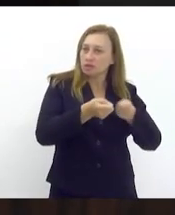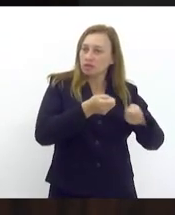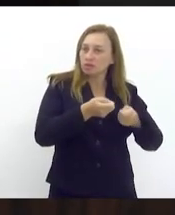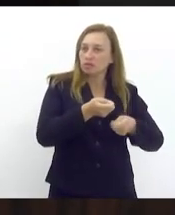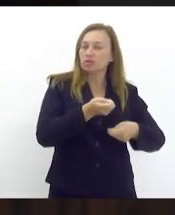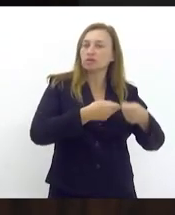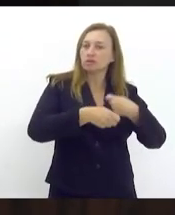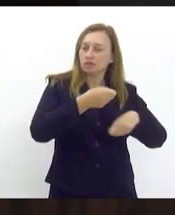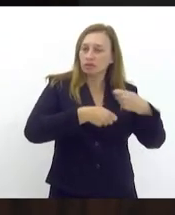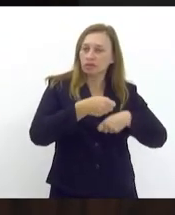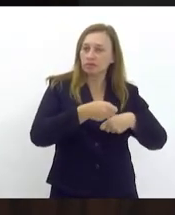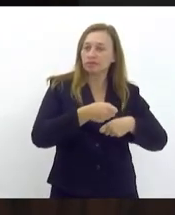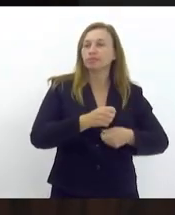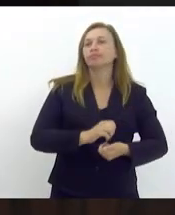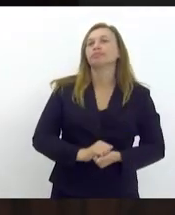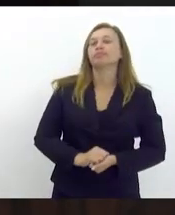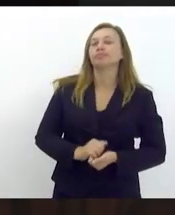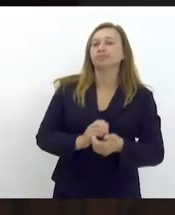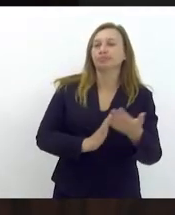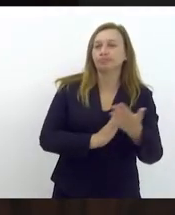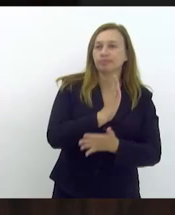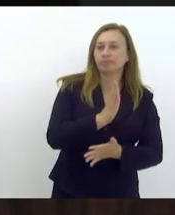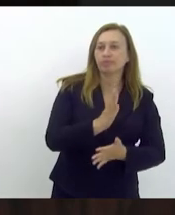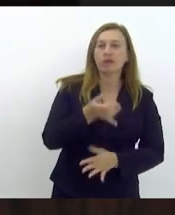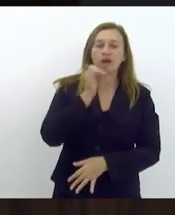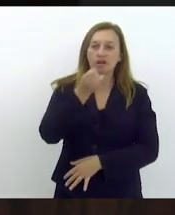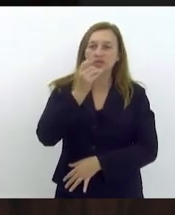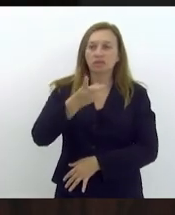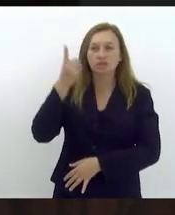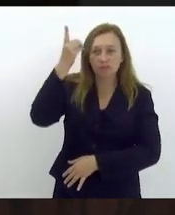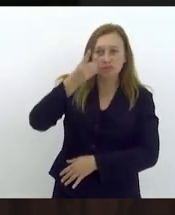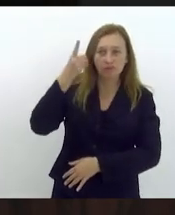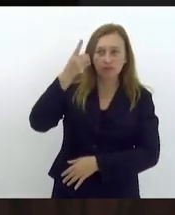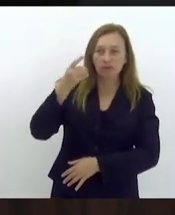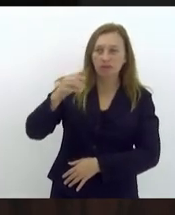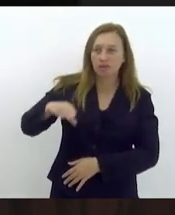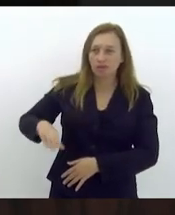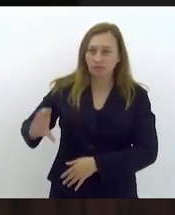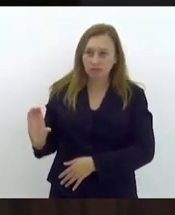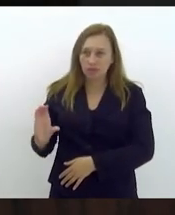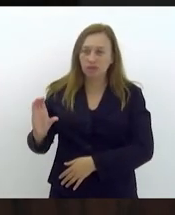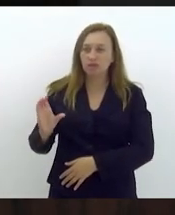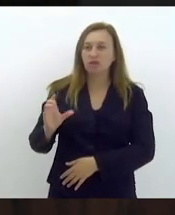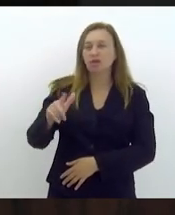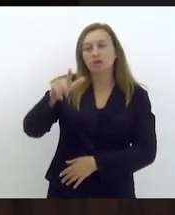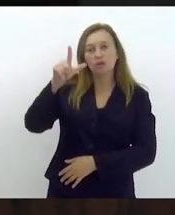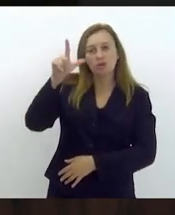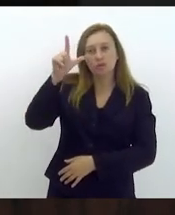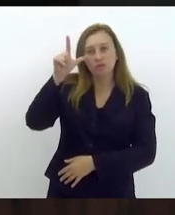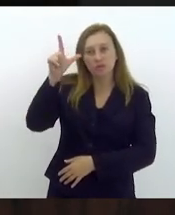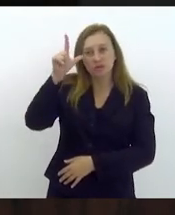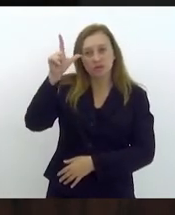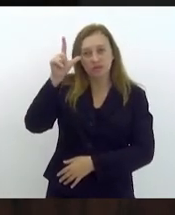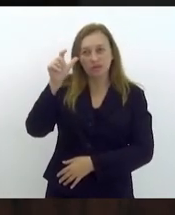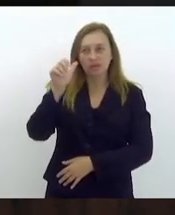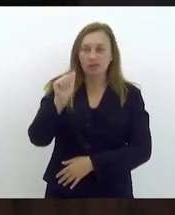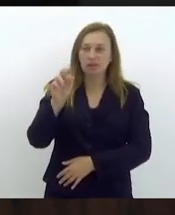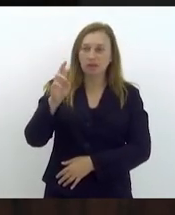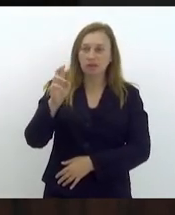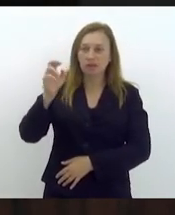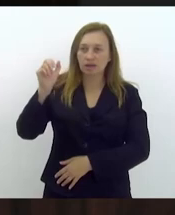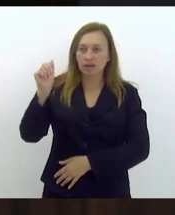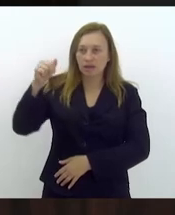financeira e controle favorável relatores deputado Carlos Mickey Lucinha e Andréia Correia